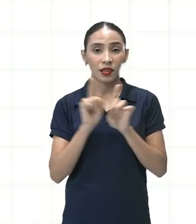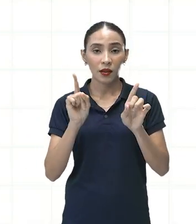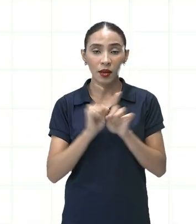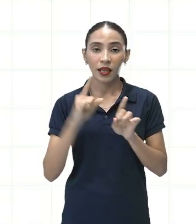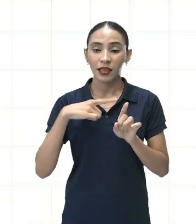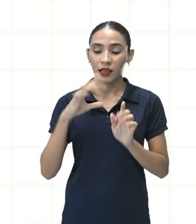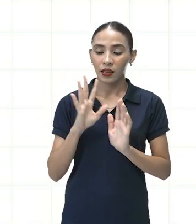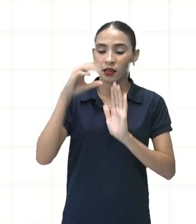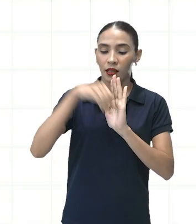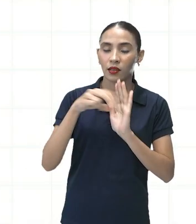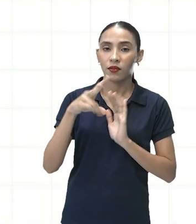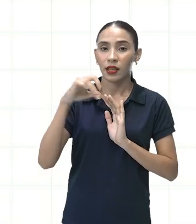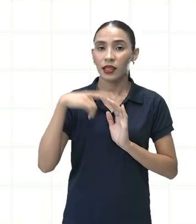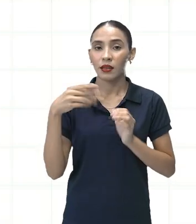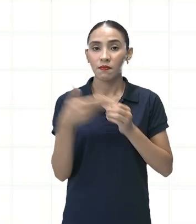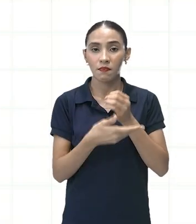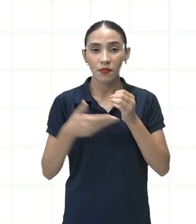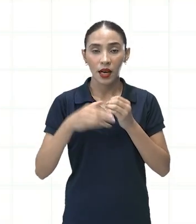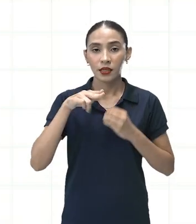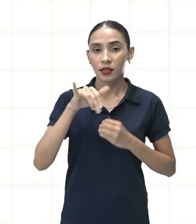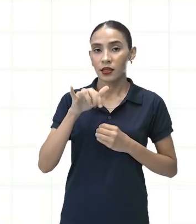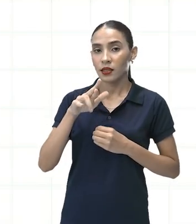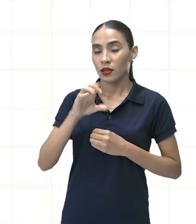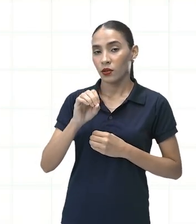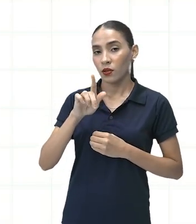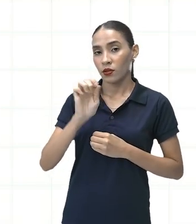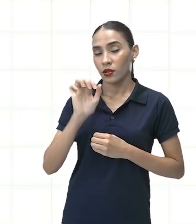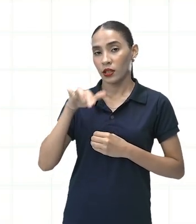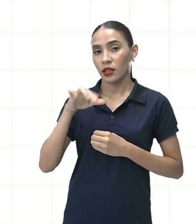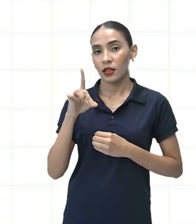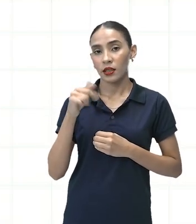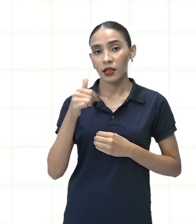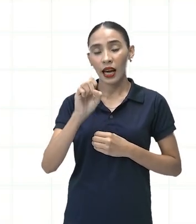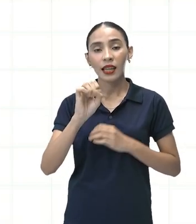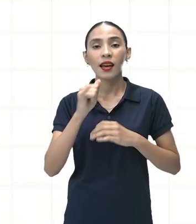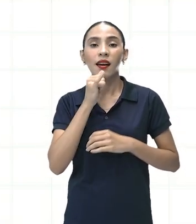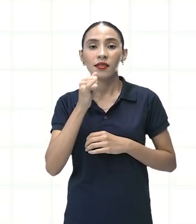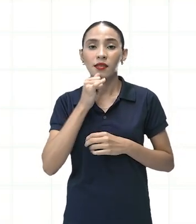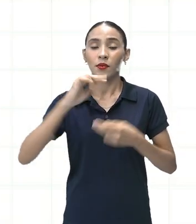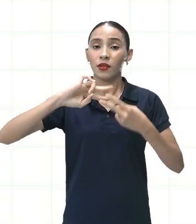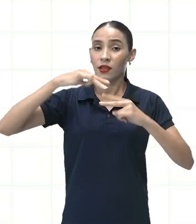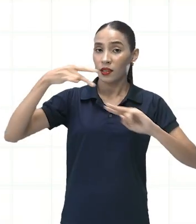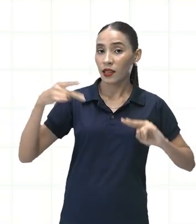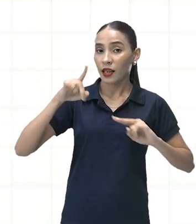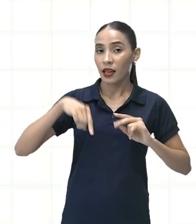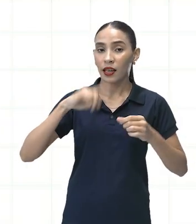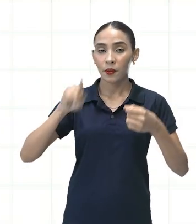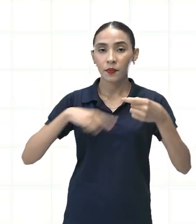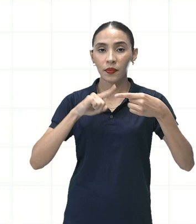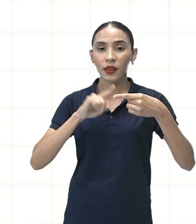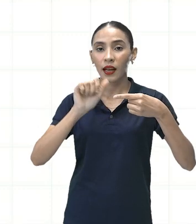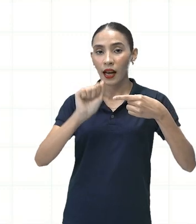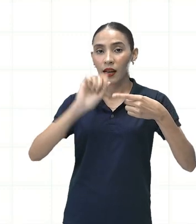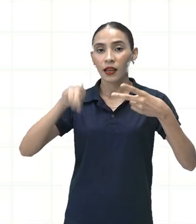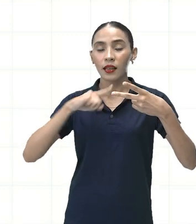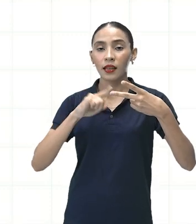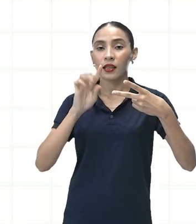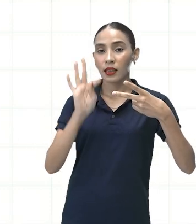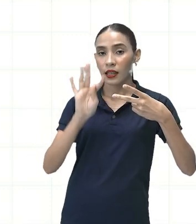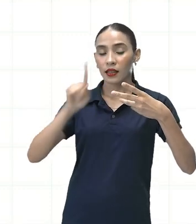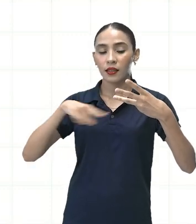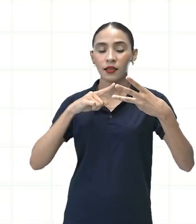também nesse nucleotídeo está presente as bases nitrogenadas, que no caso do DNA é a